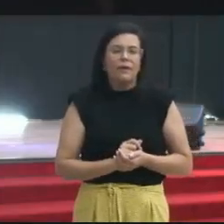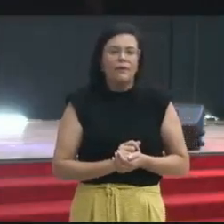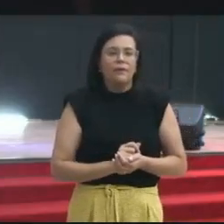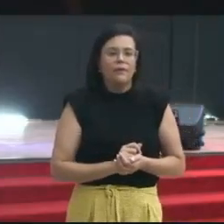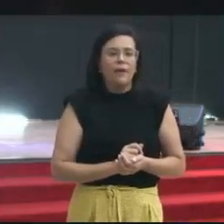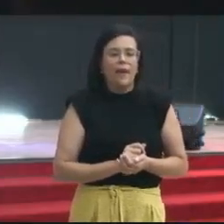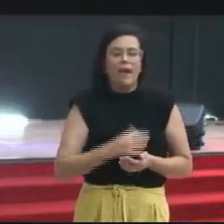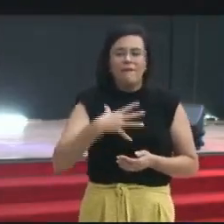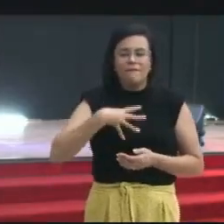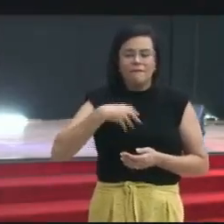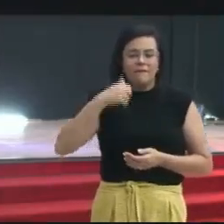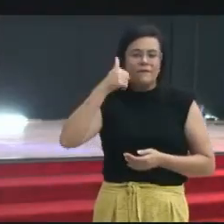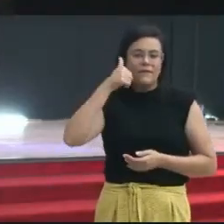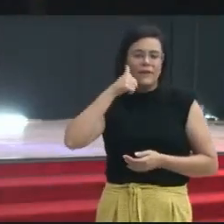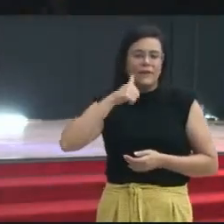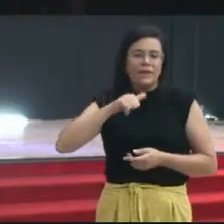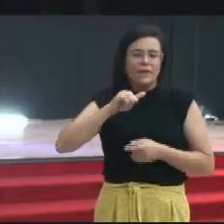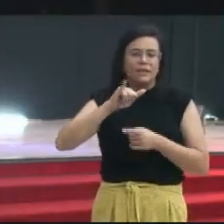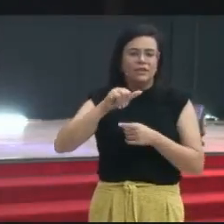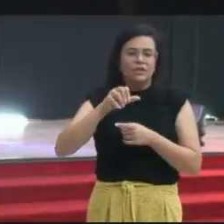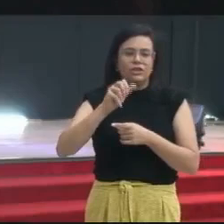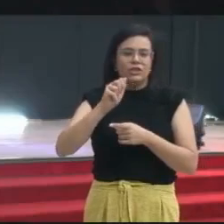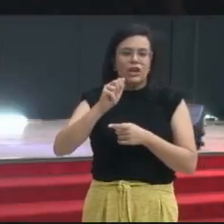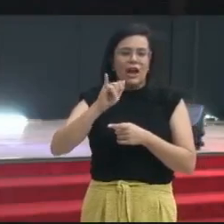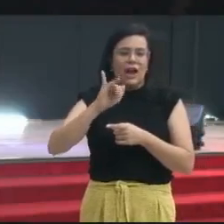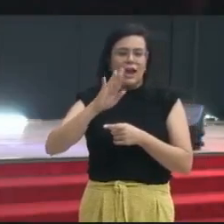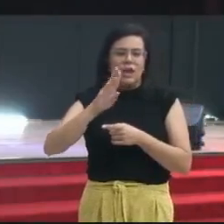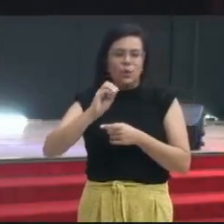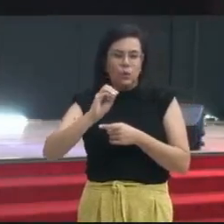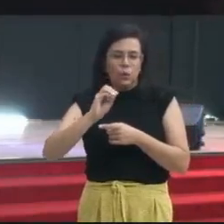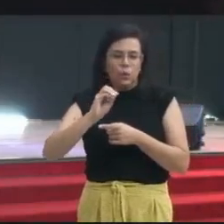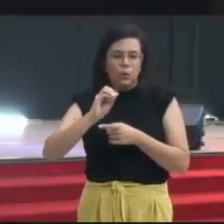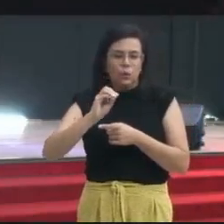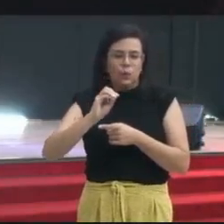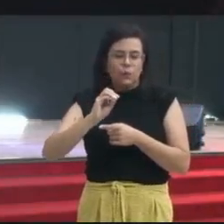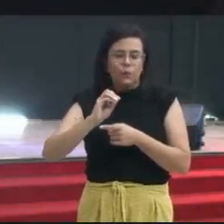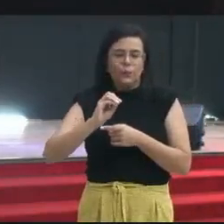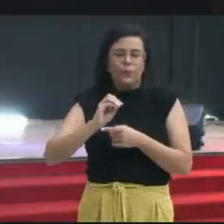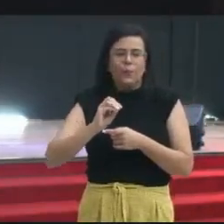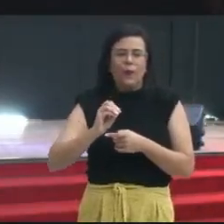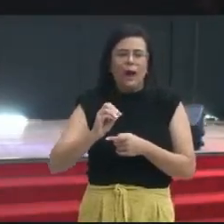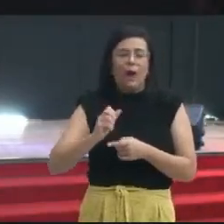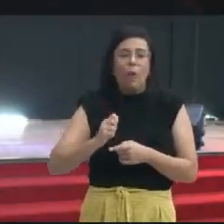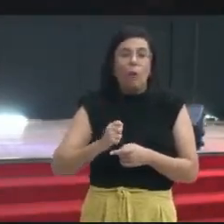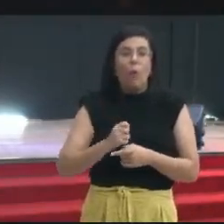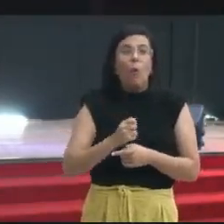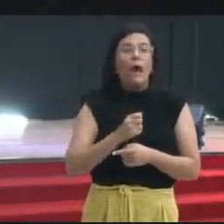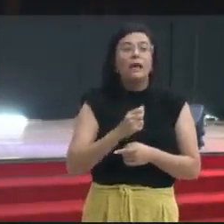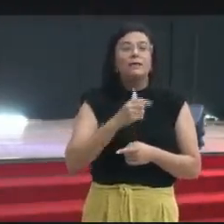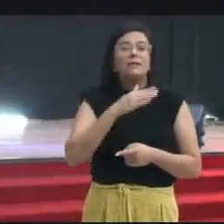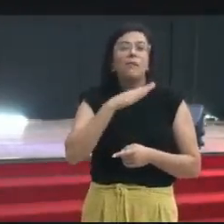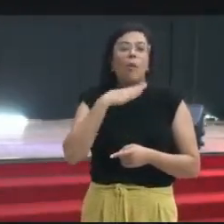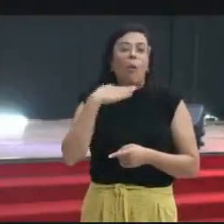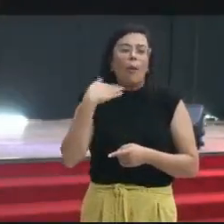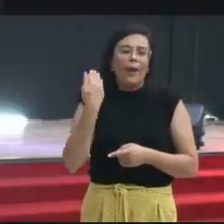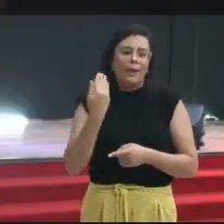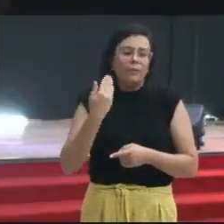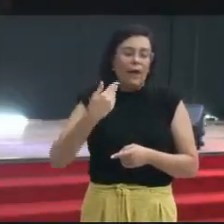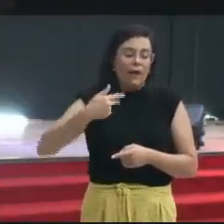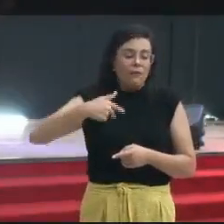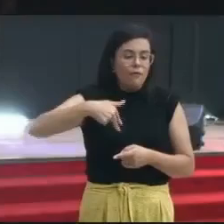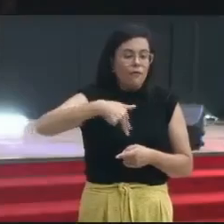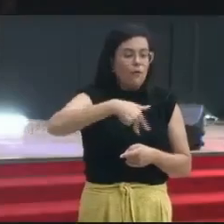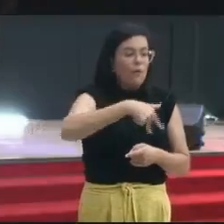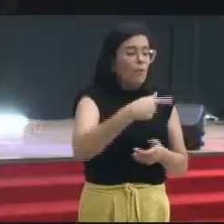de Jairo, de 12 anos, estava enferma, quase morrendo. Jairo foi à procura de Jesus, e a Bíblia diz